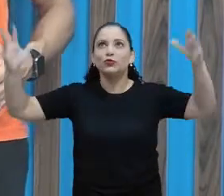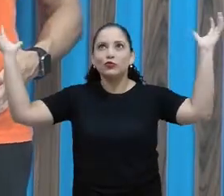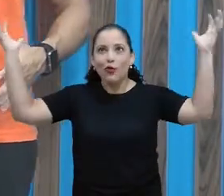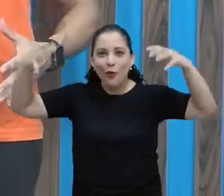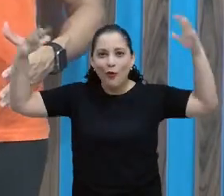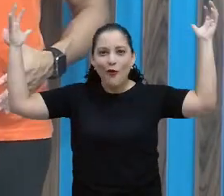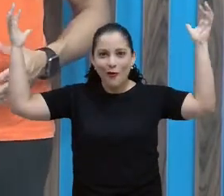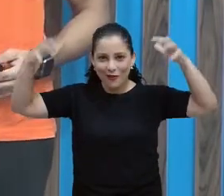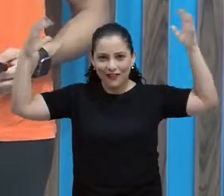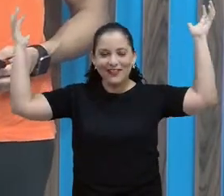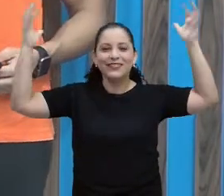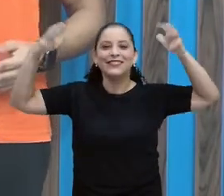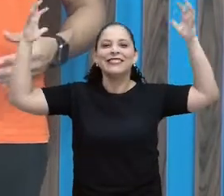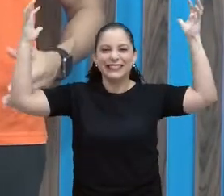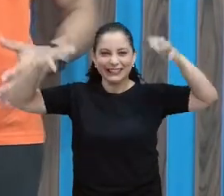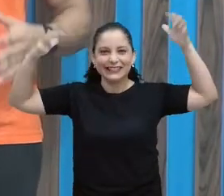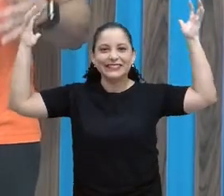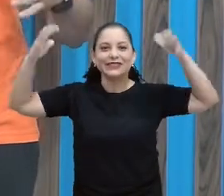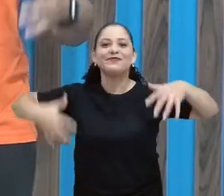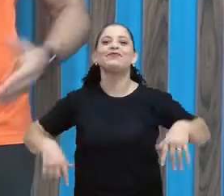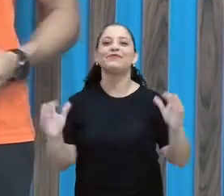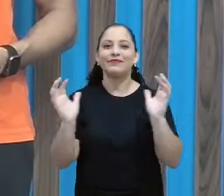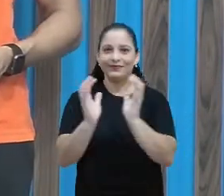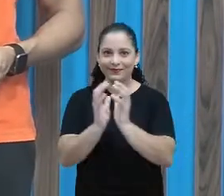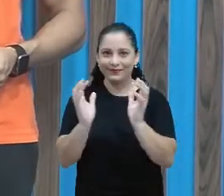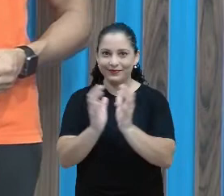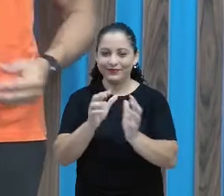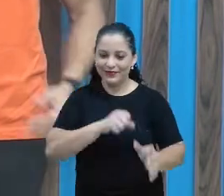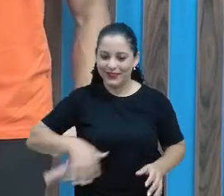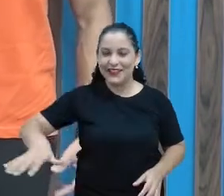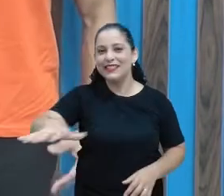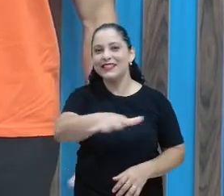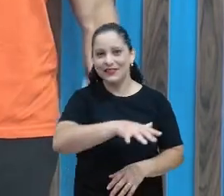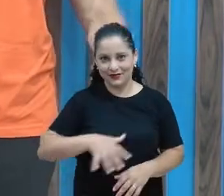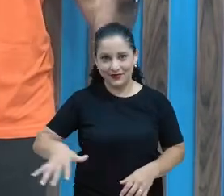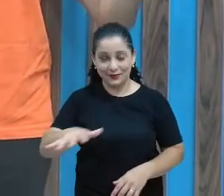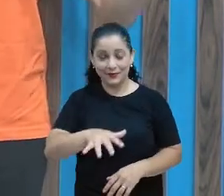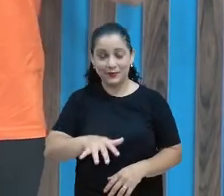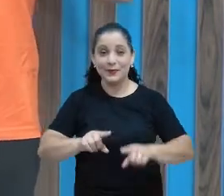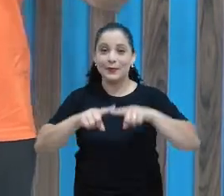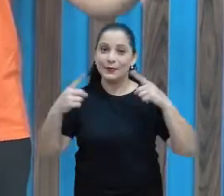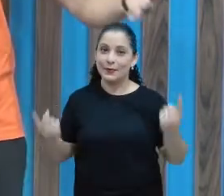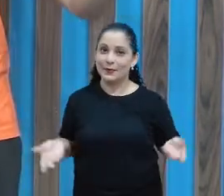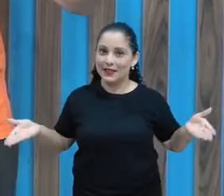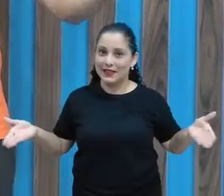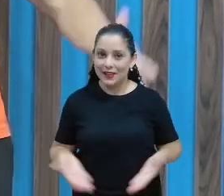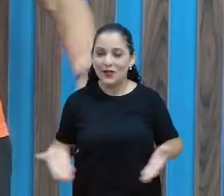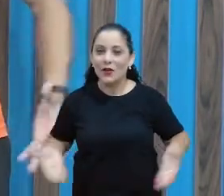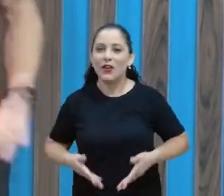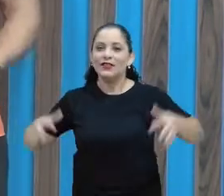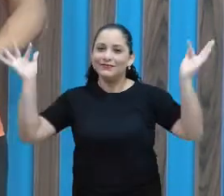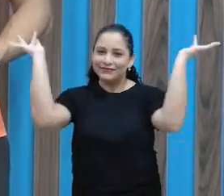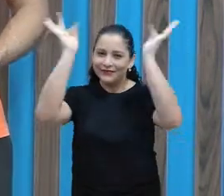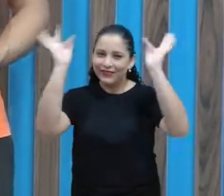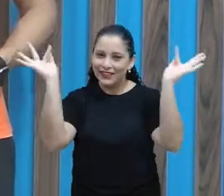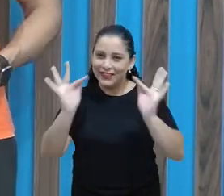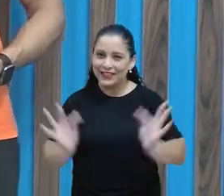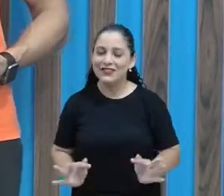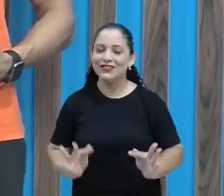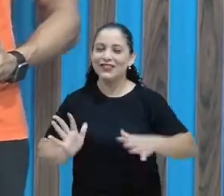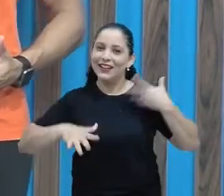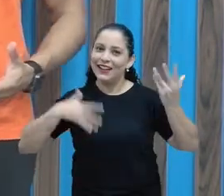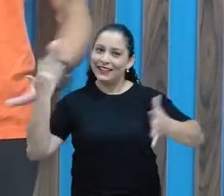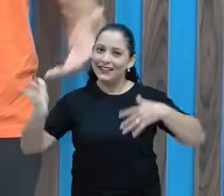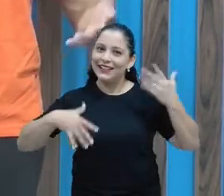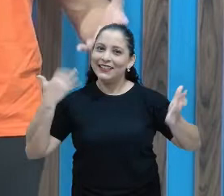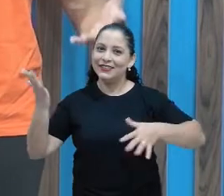água, viu? É água na região metropolitana do Recife. Mas estamos aqui felizes, alegres